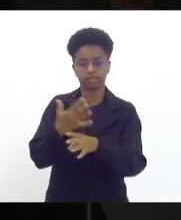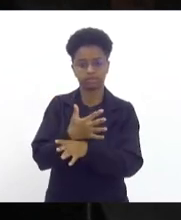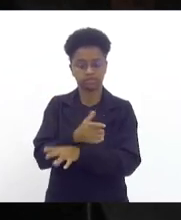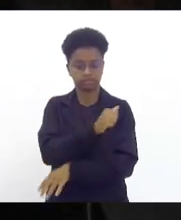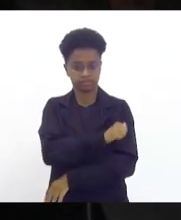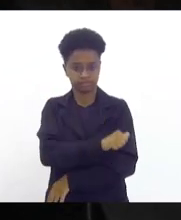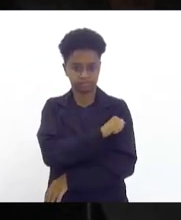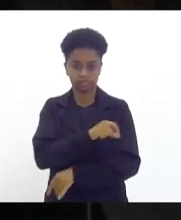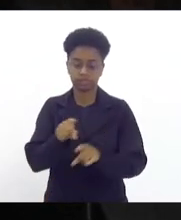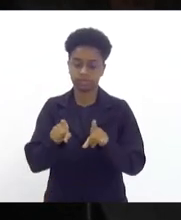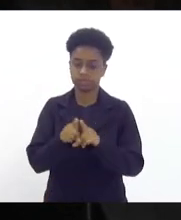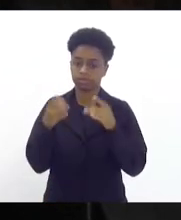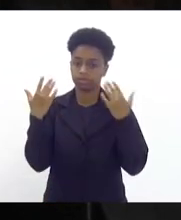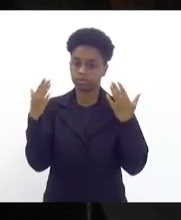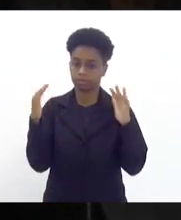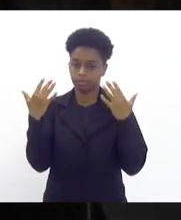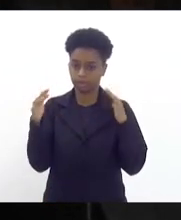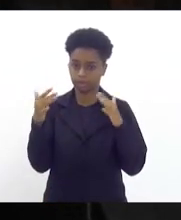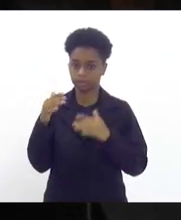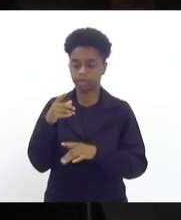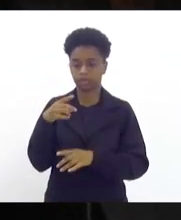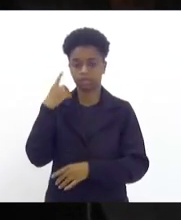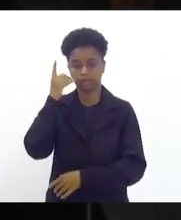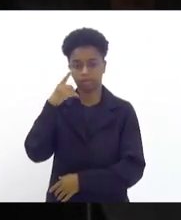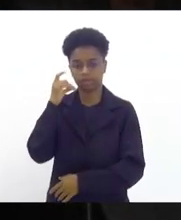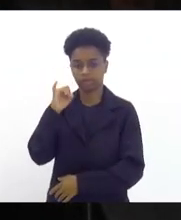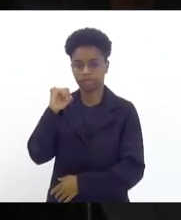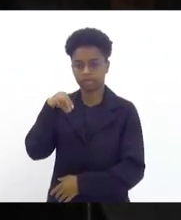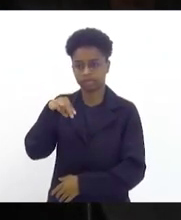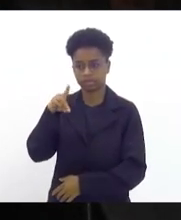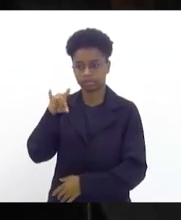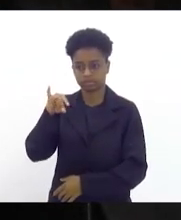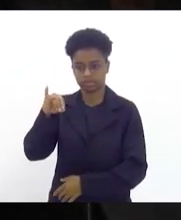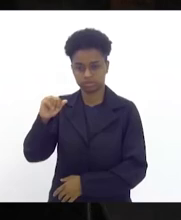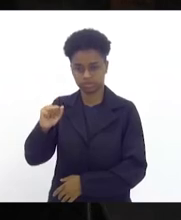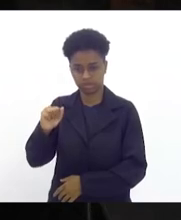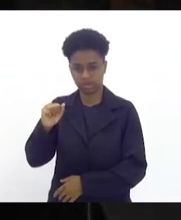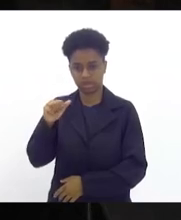que ele é parabenizar a deputada Índia